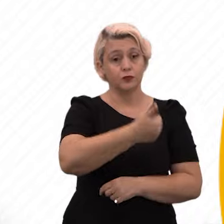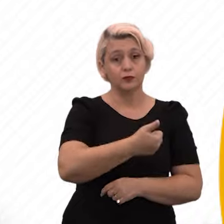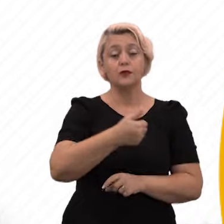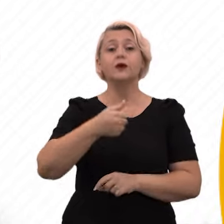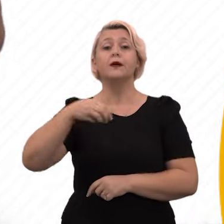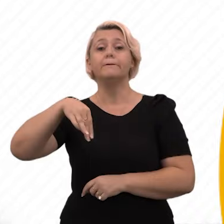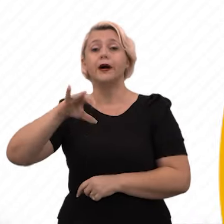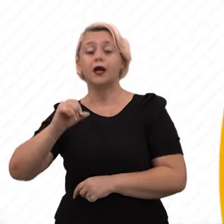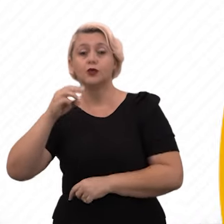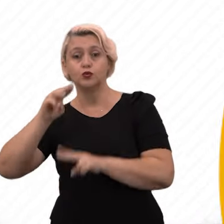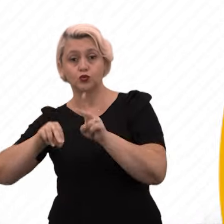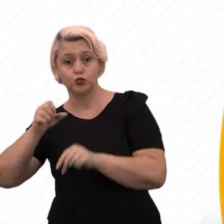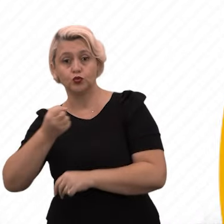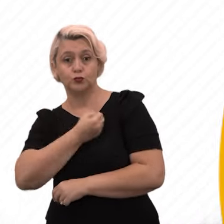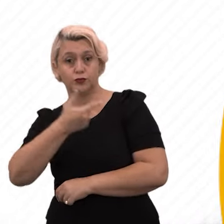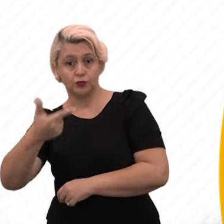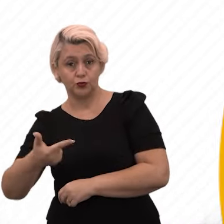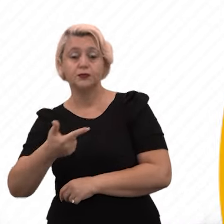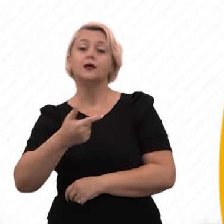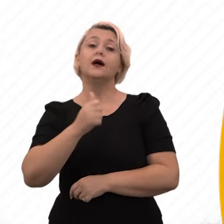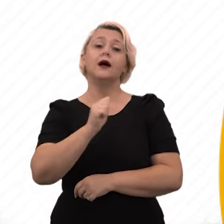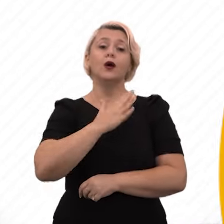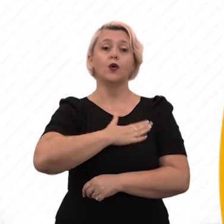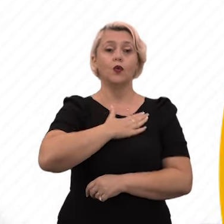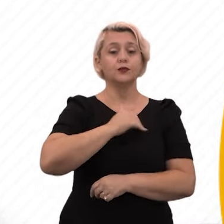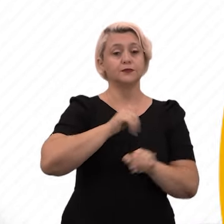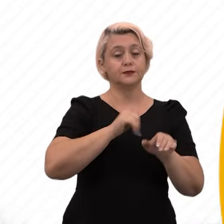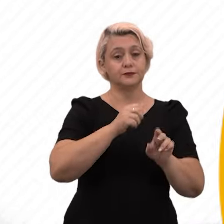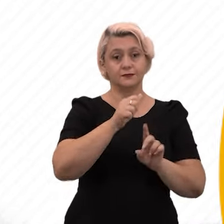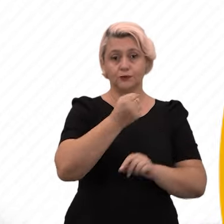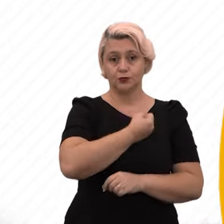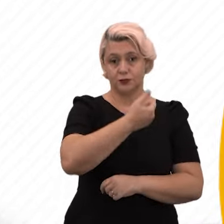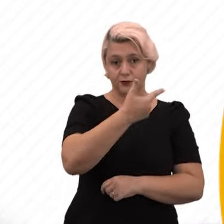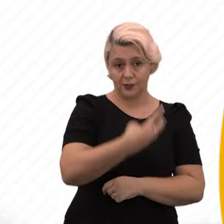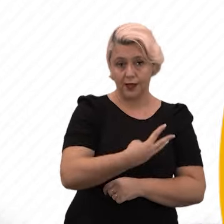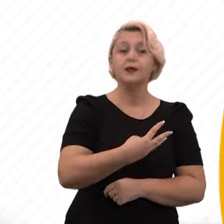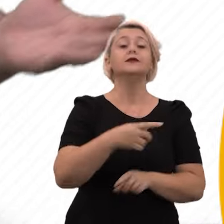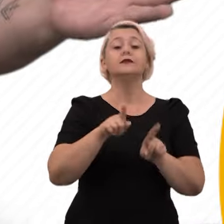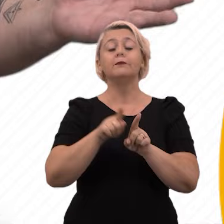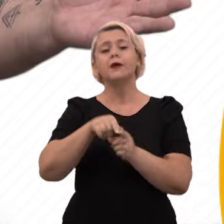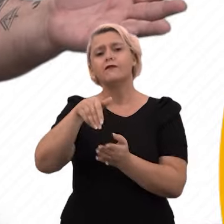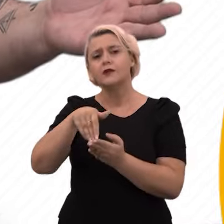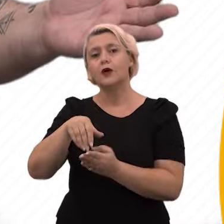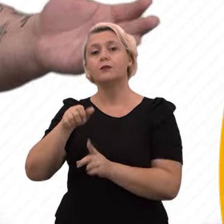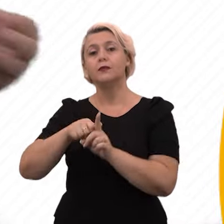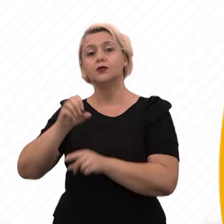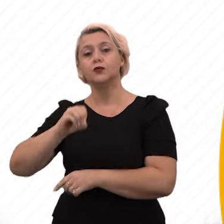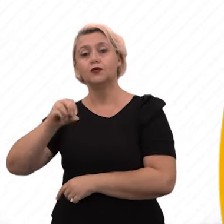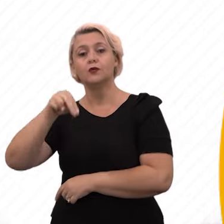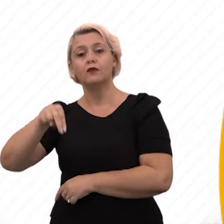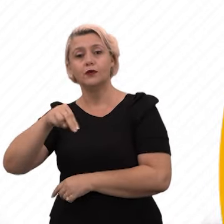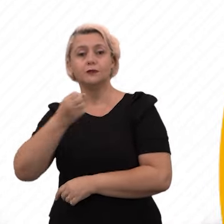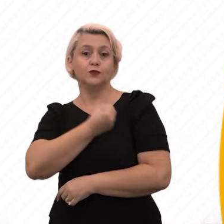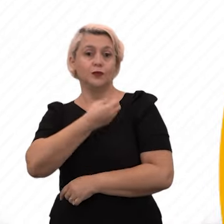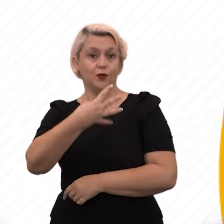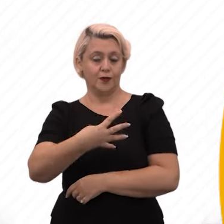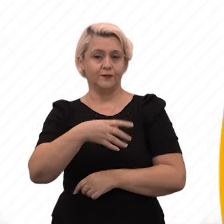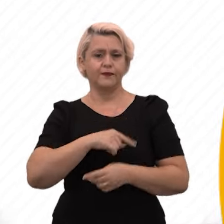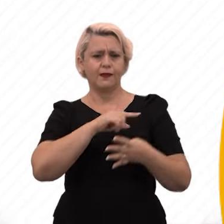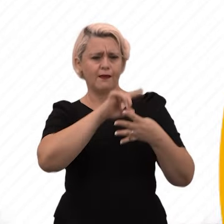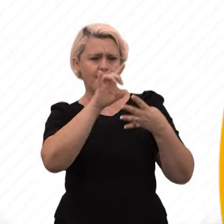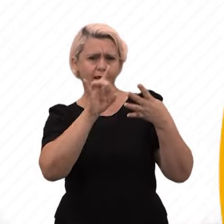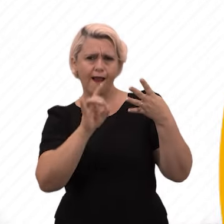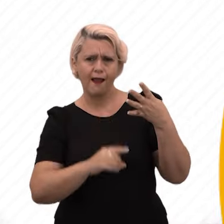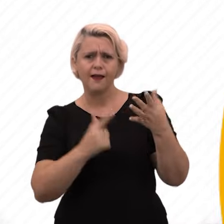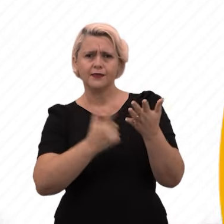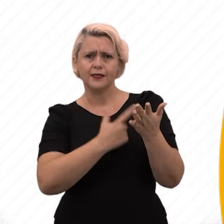o volume 1, maio, junho, volume 2, agosto, setembro, volume 3 e finalizando o ano, outubro, novembro, volume